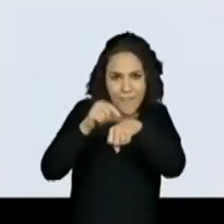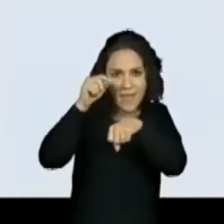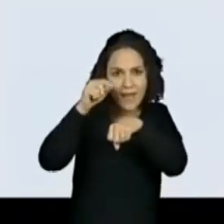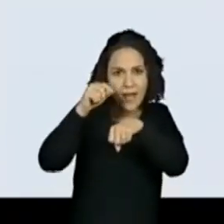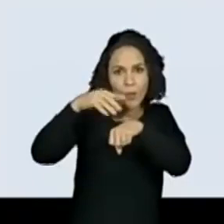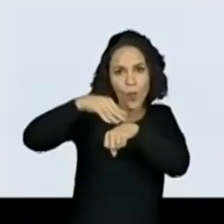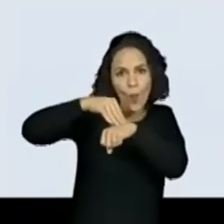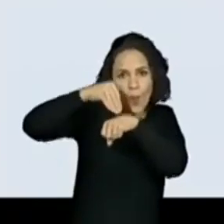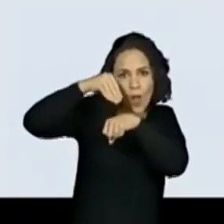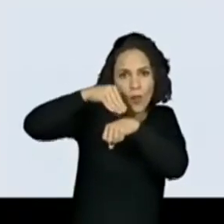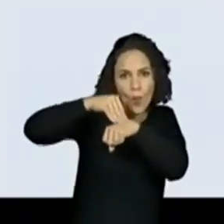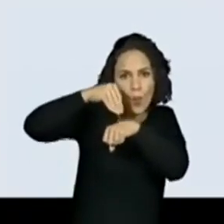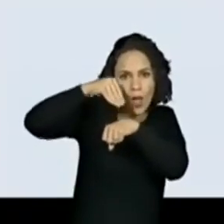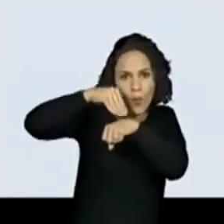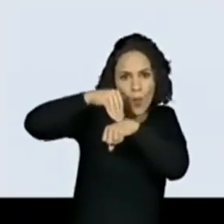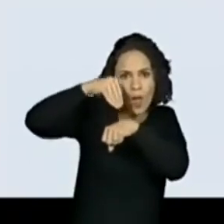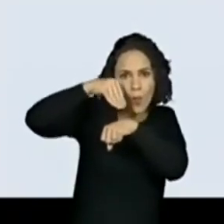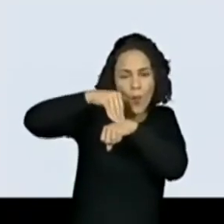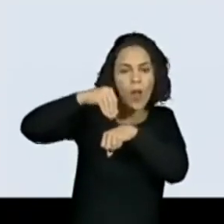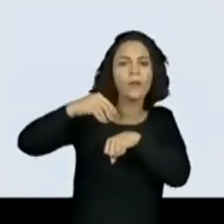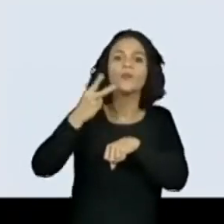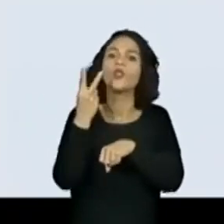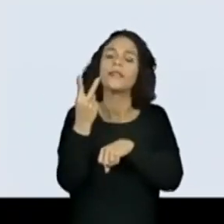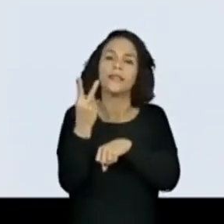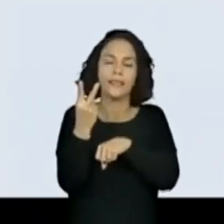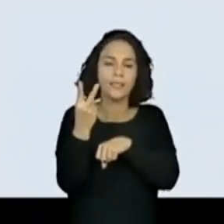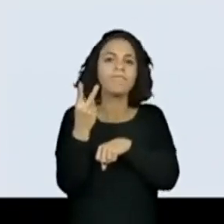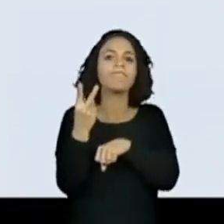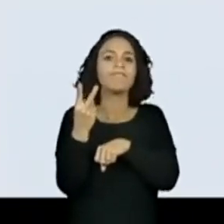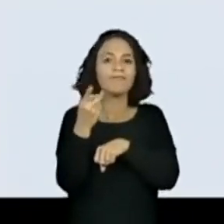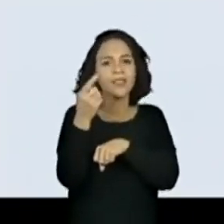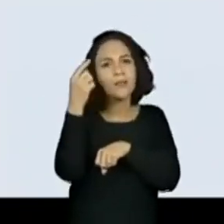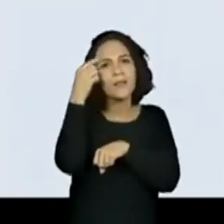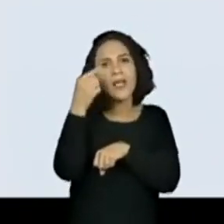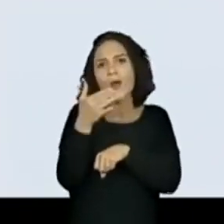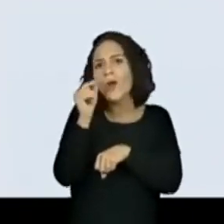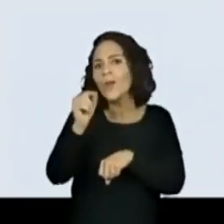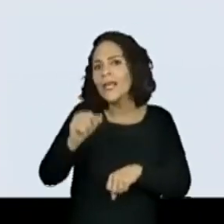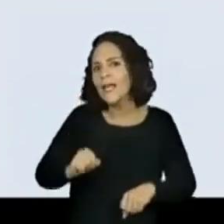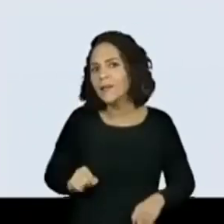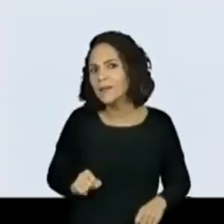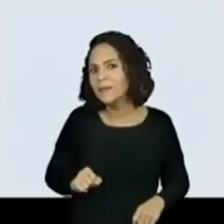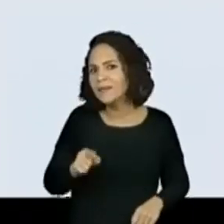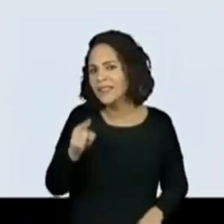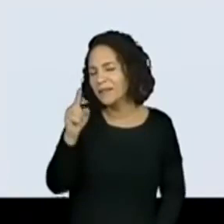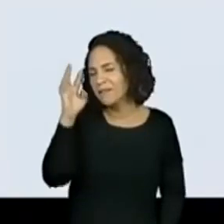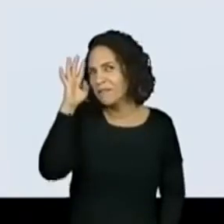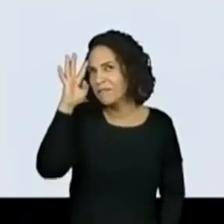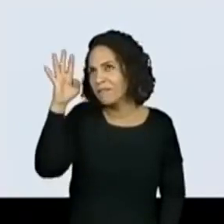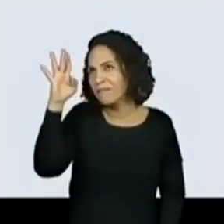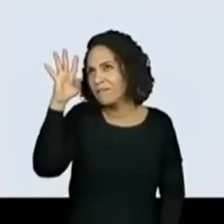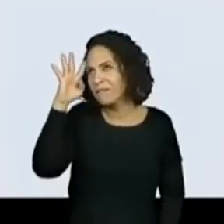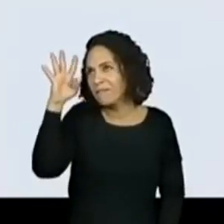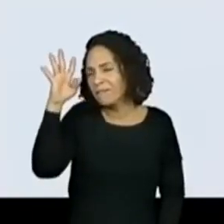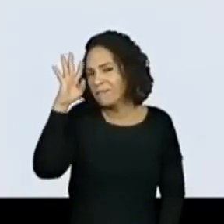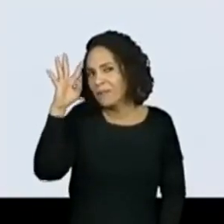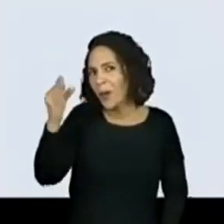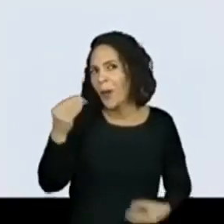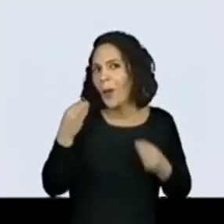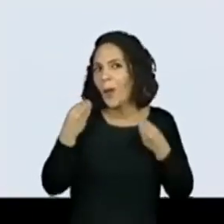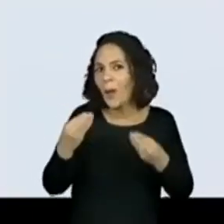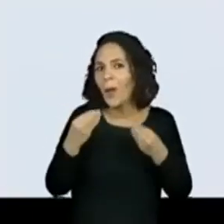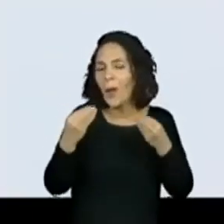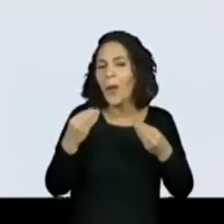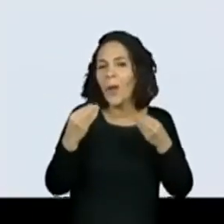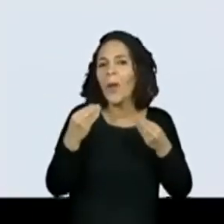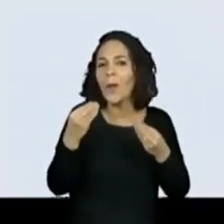picador-sugador, como os professores estão apontando, a Pro Maria. E a gente vai pensando na alimentação e vai imaginando aí como será que é a